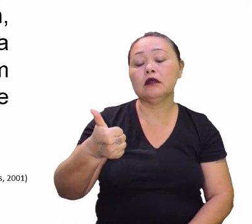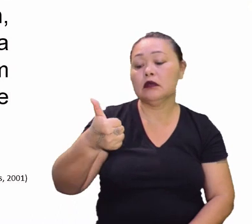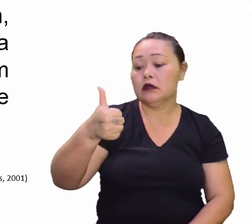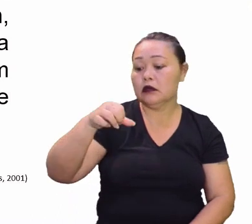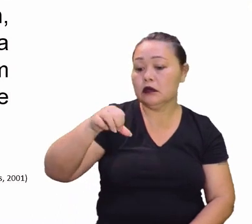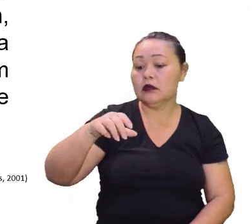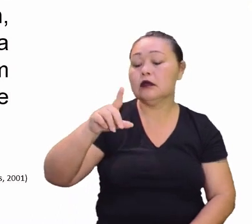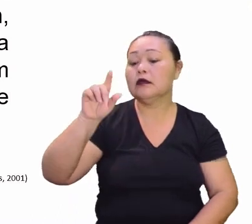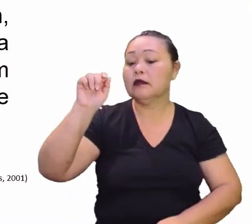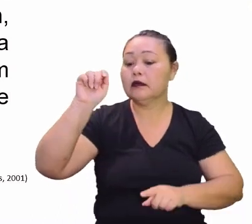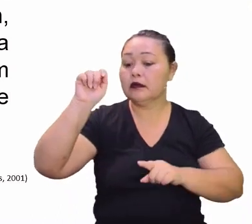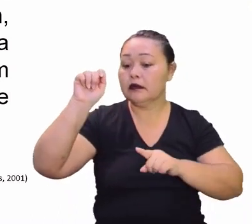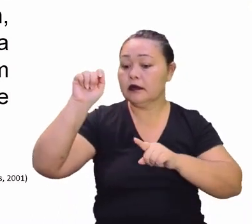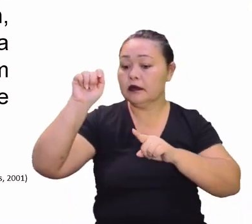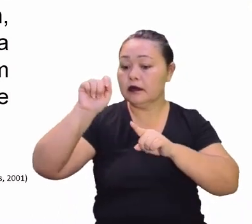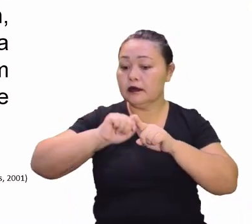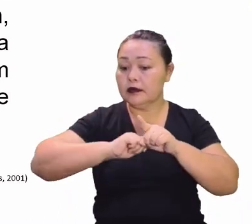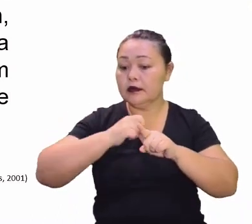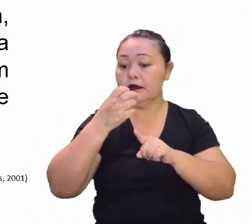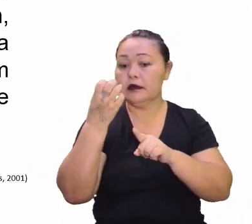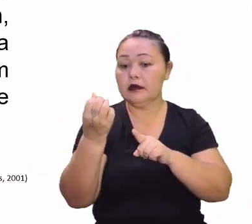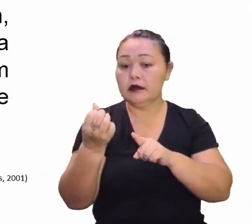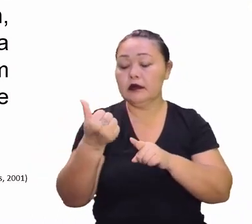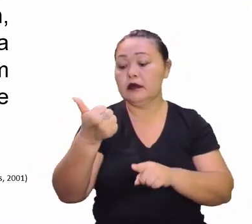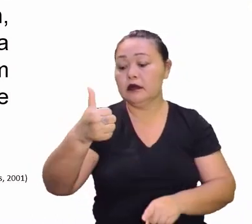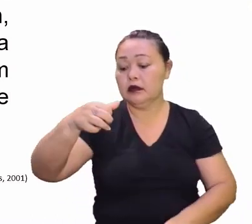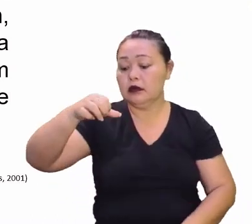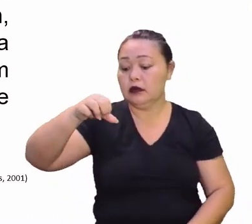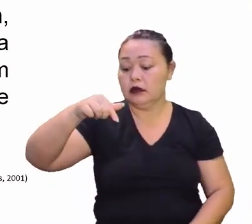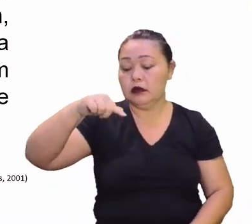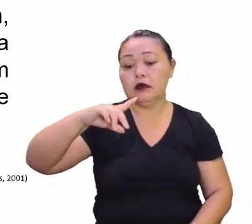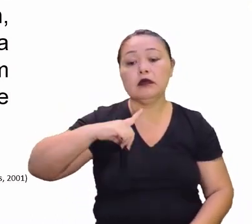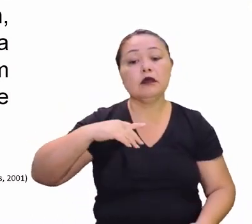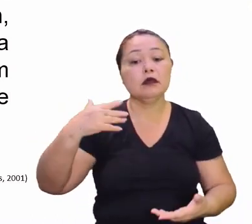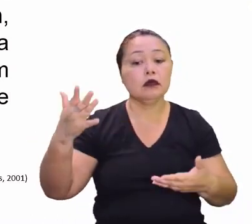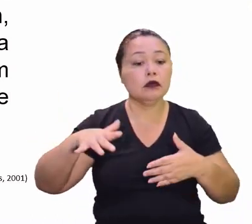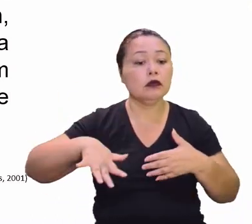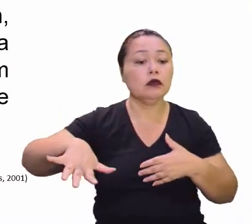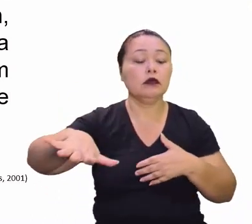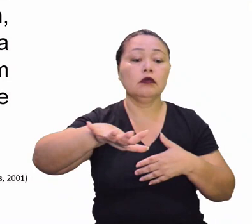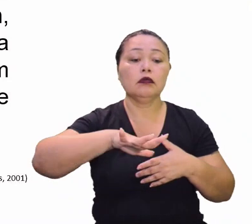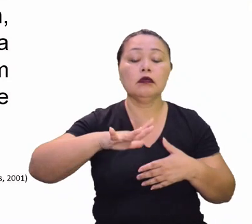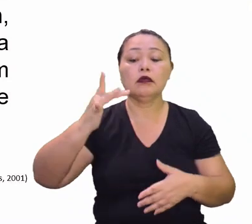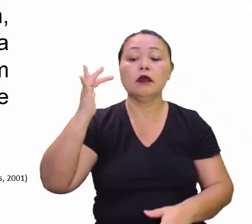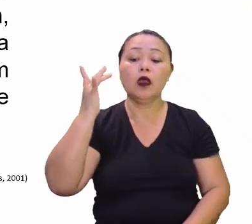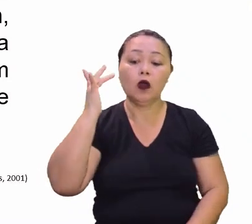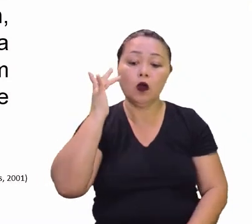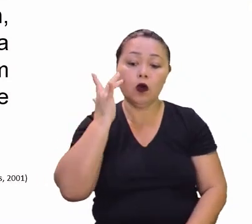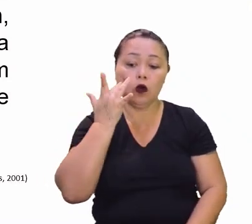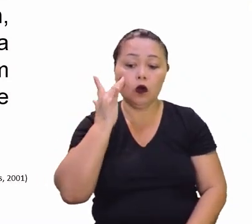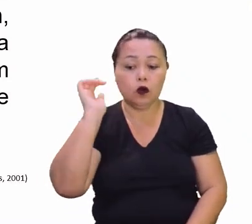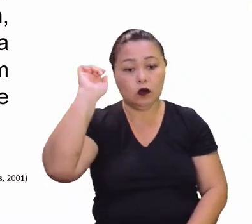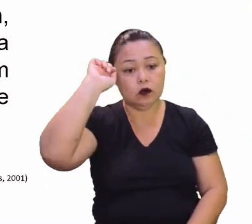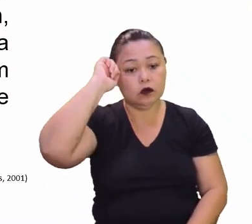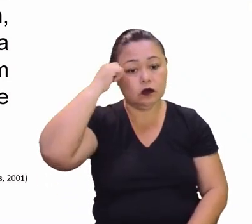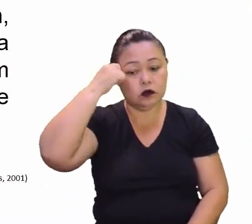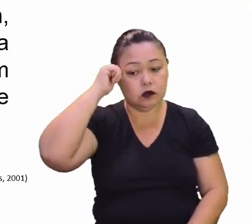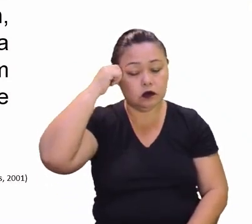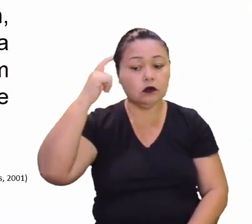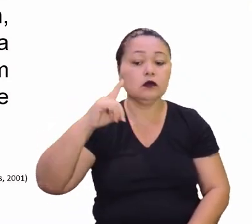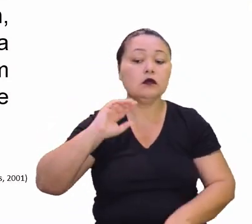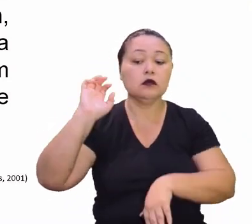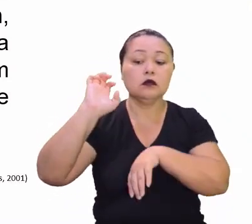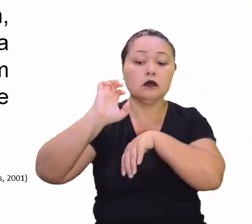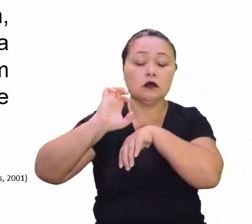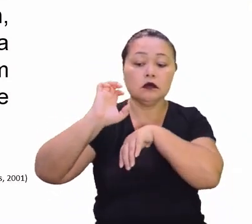de 1970, nessa região de Ouro Preto do Oeste, que é o município de Ouro Preto do Oeste, aqui de Rondônia, e o